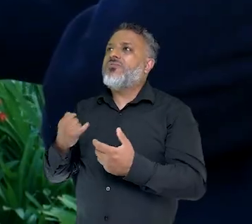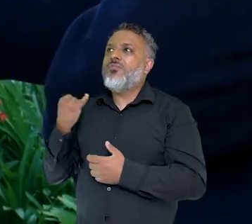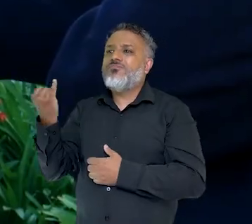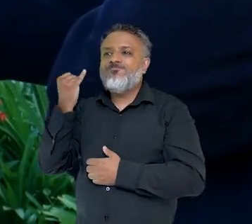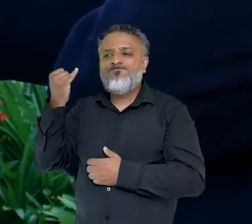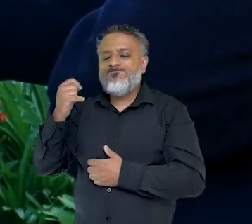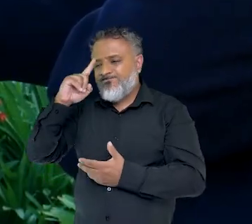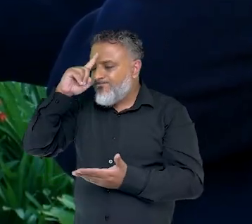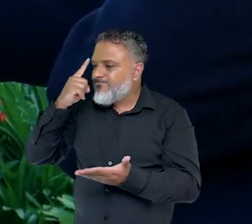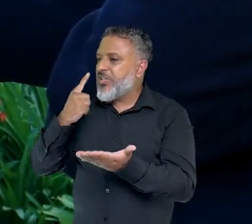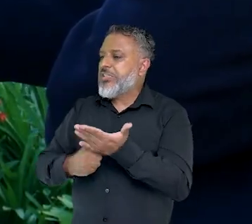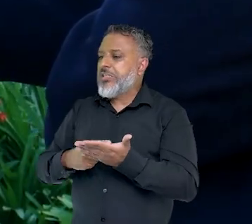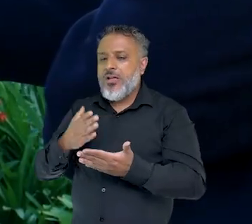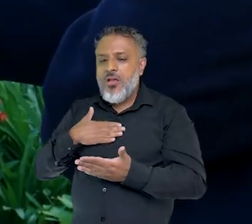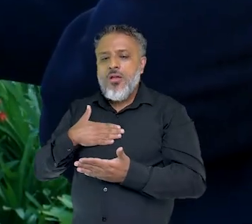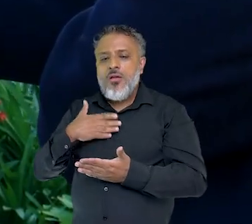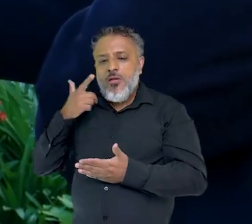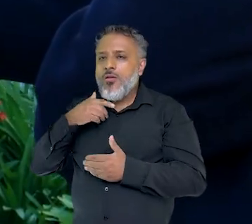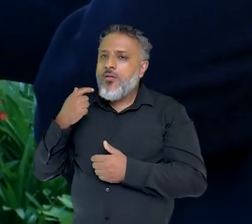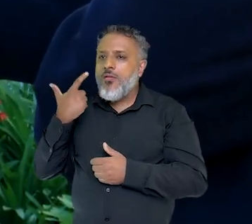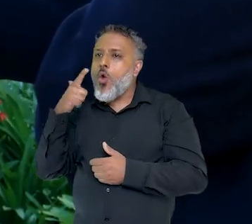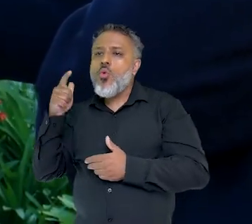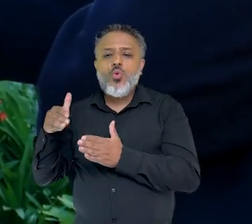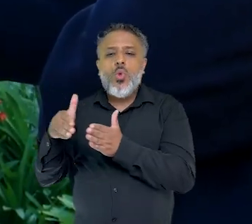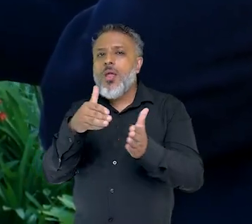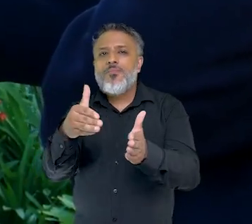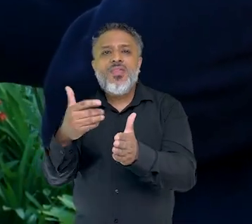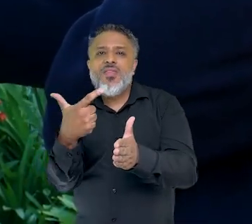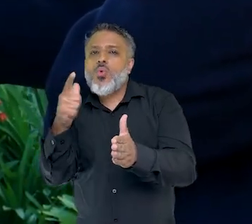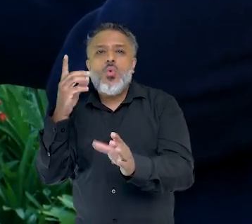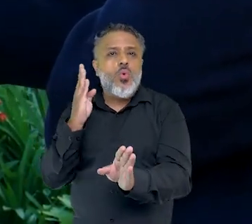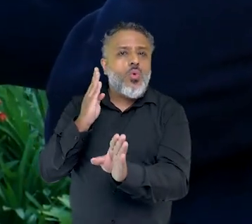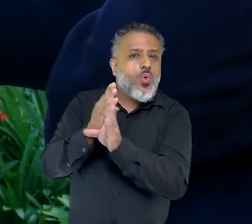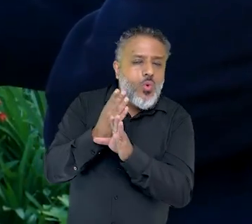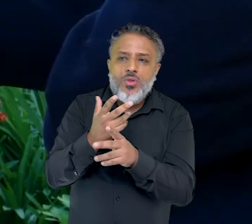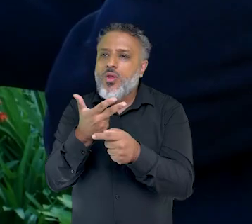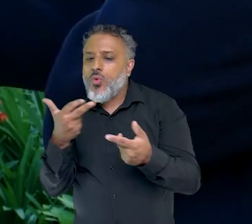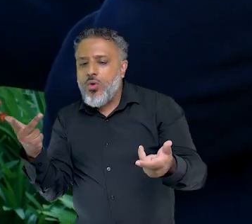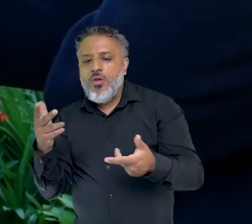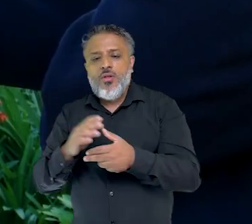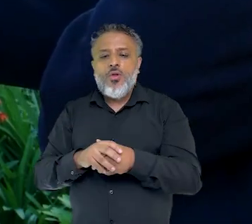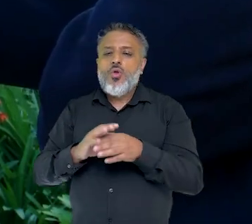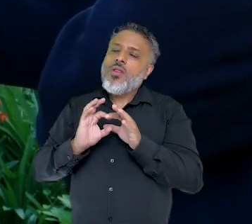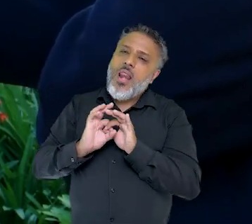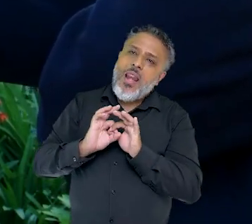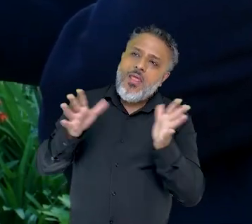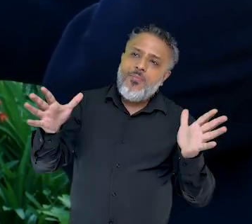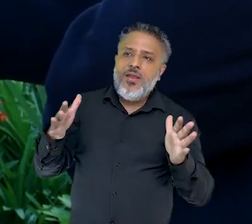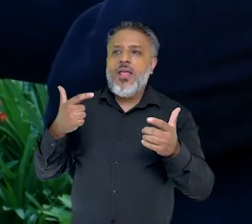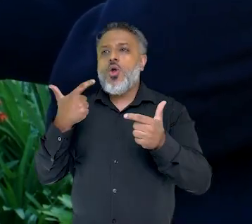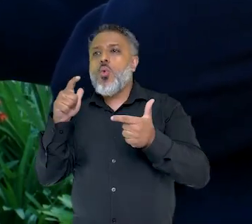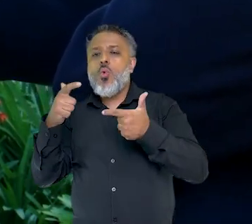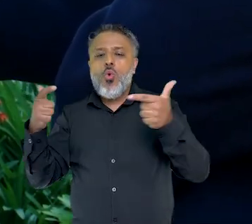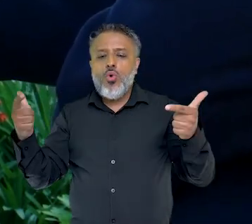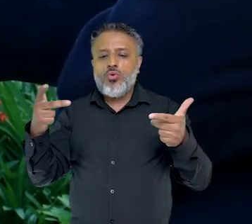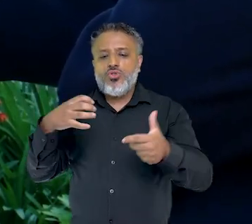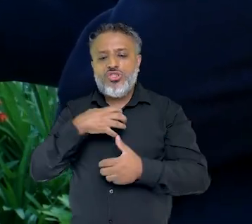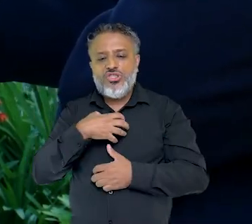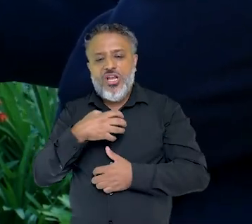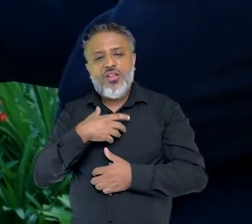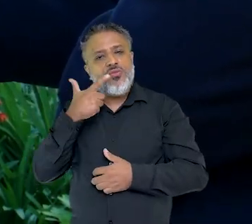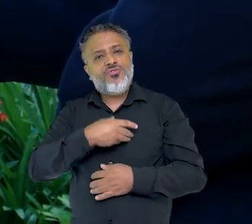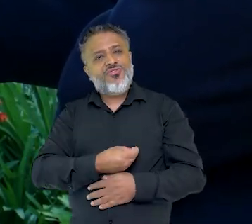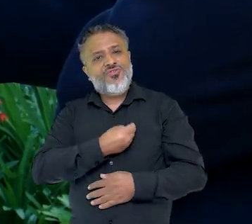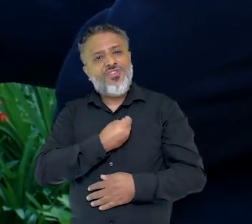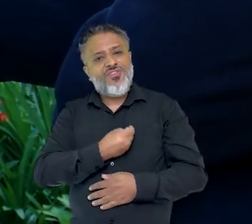que você poderia empreender outros caminhos e poderia achar outras liberdades e outros jeitos de viver diferente a